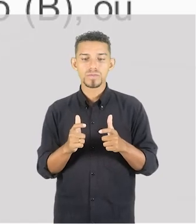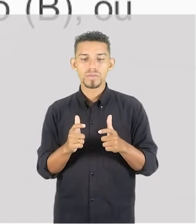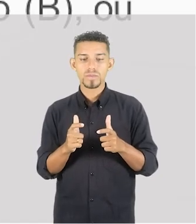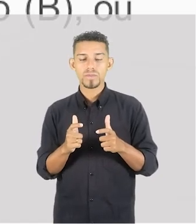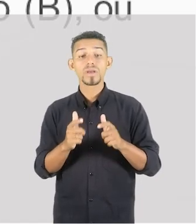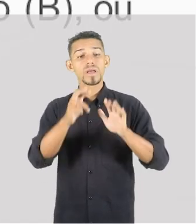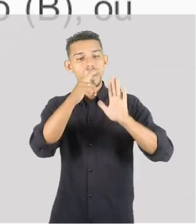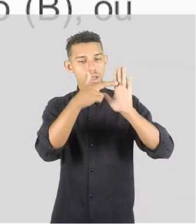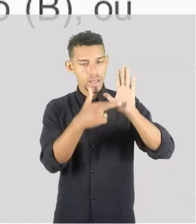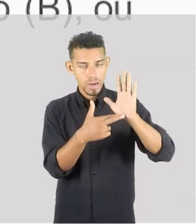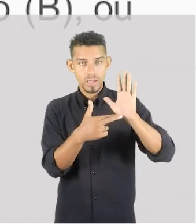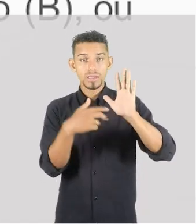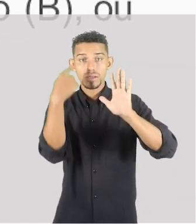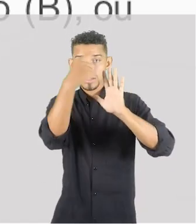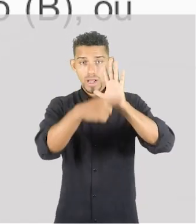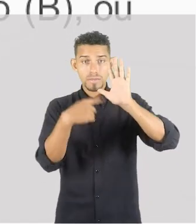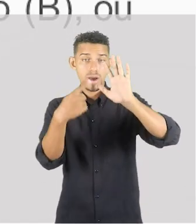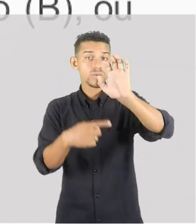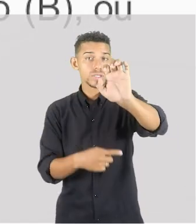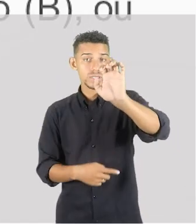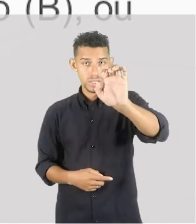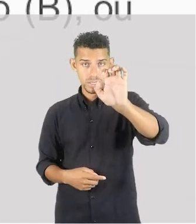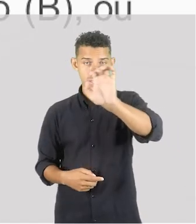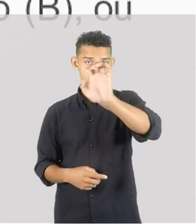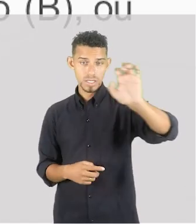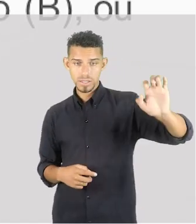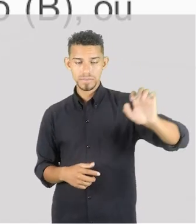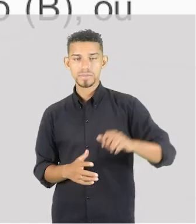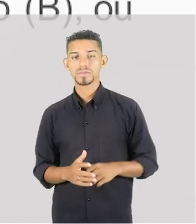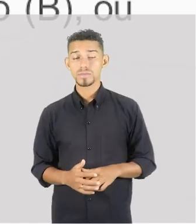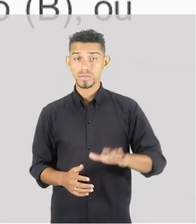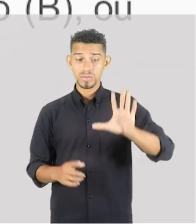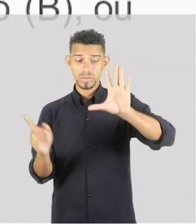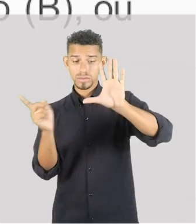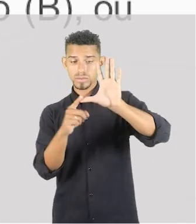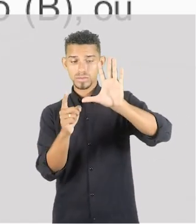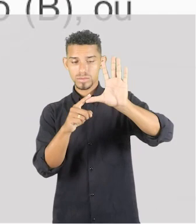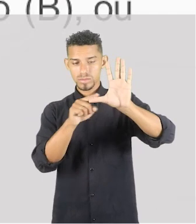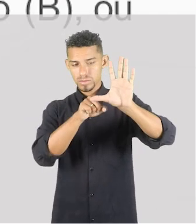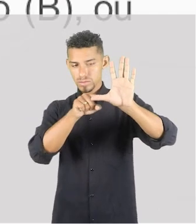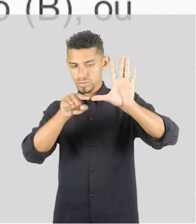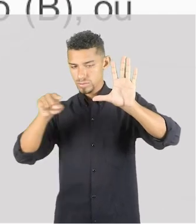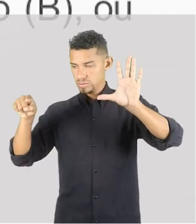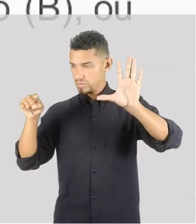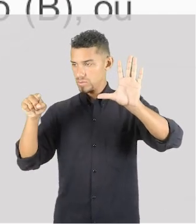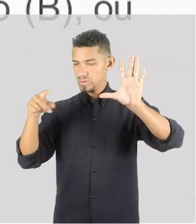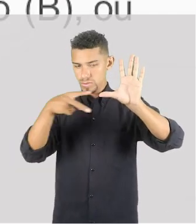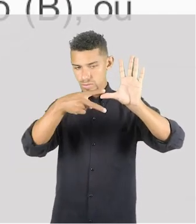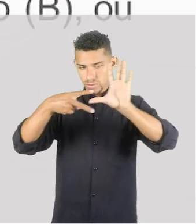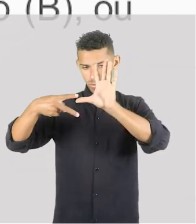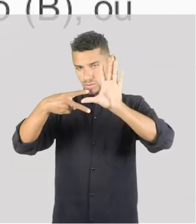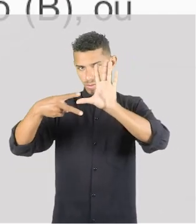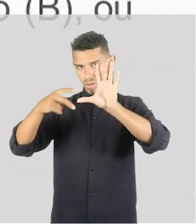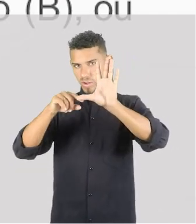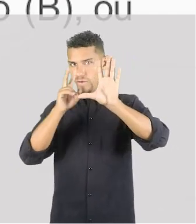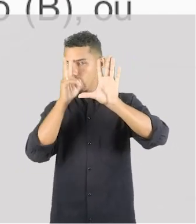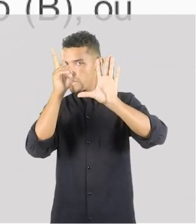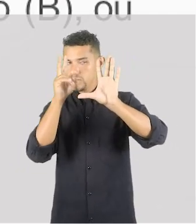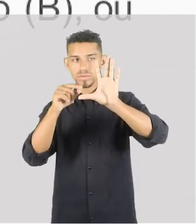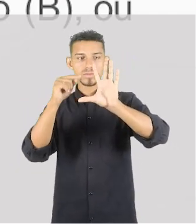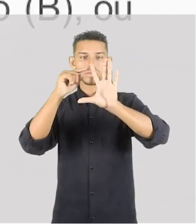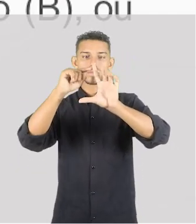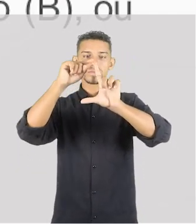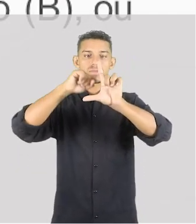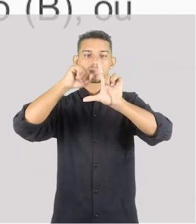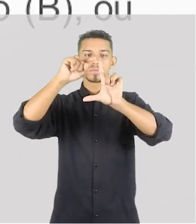Chamada regra da mão esquerda. Então, ó, o dedo polegar representa o sentido da força magnética, já o dedo